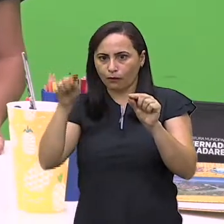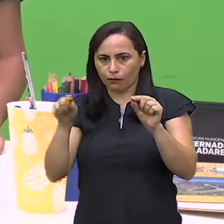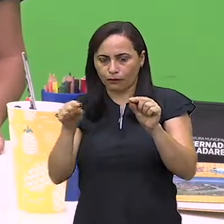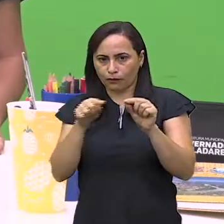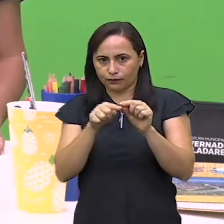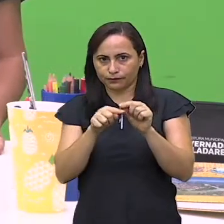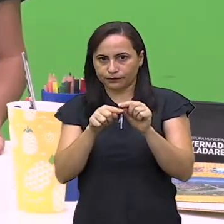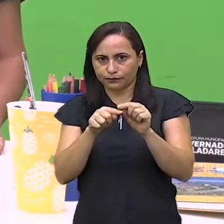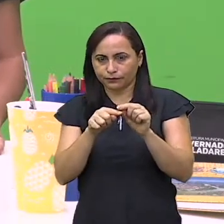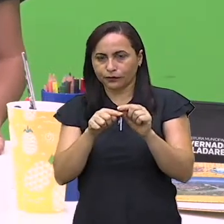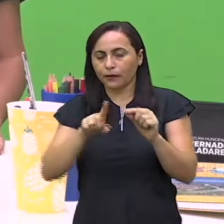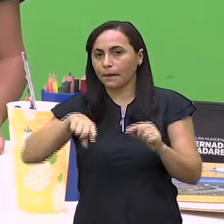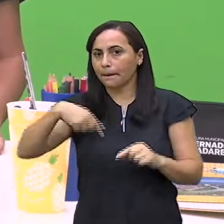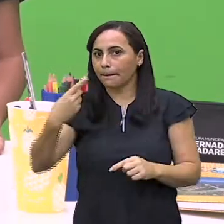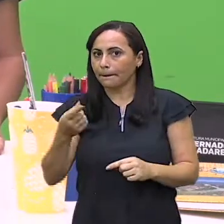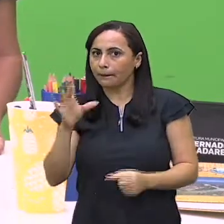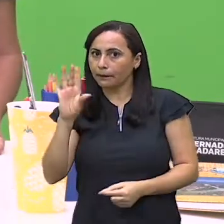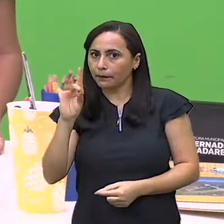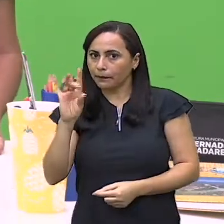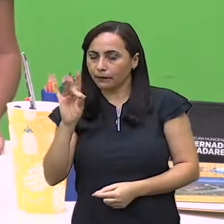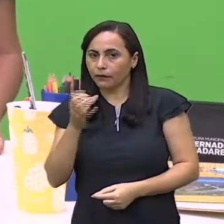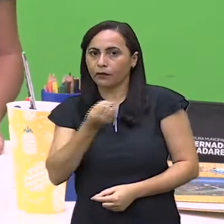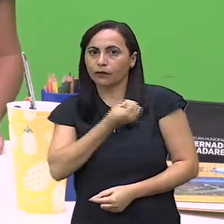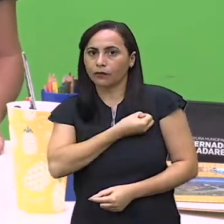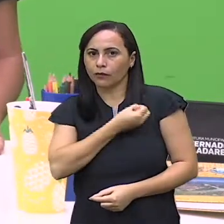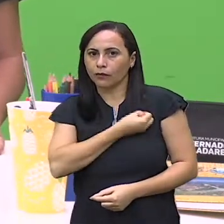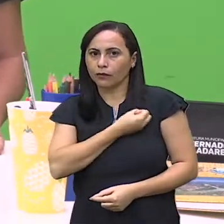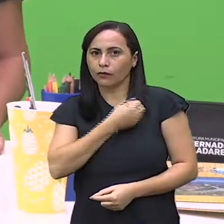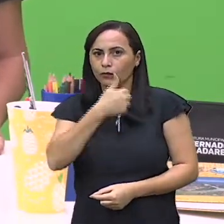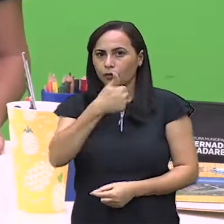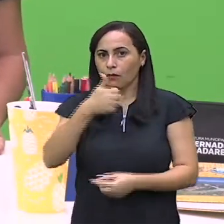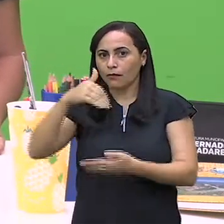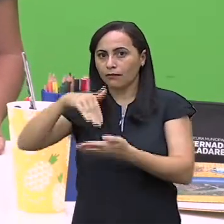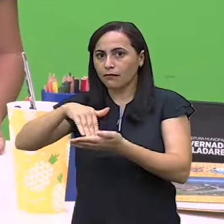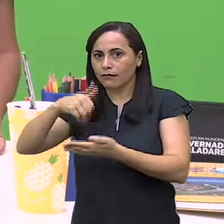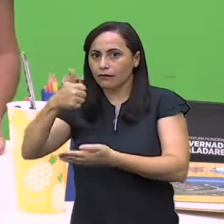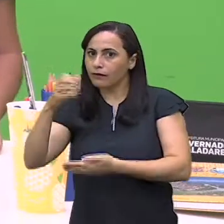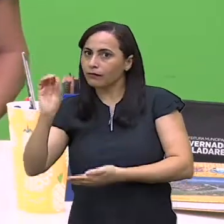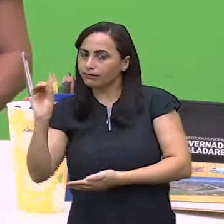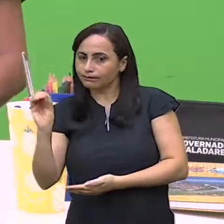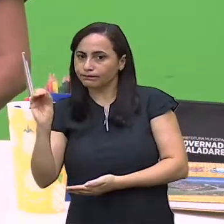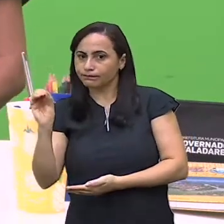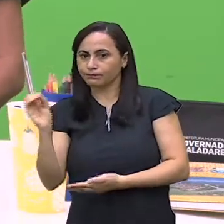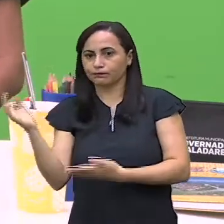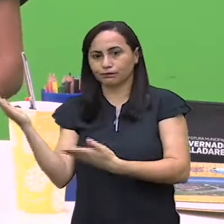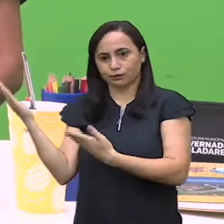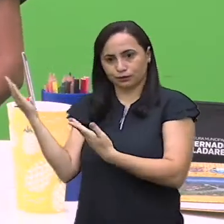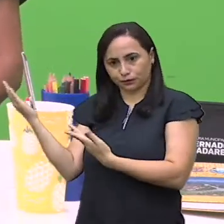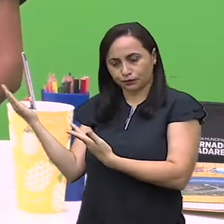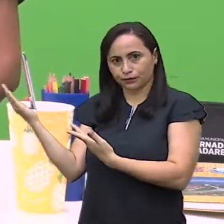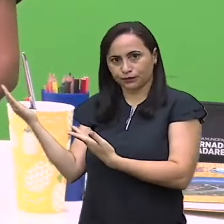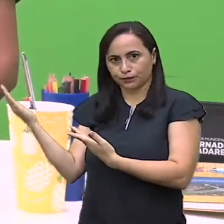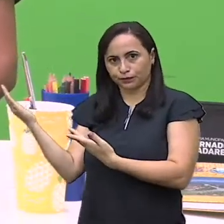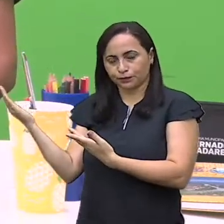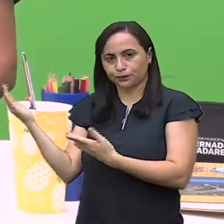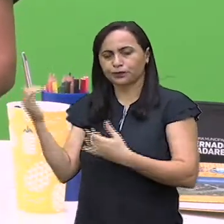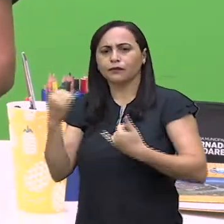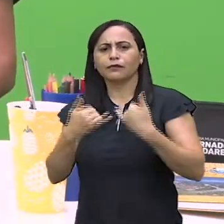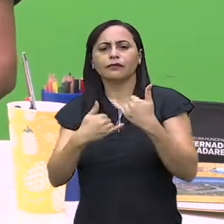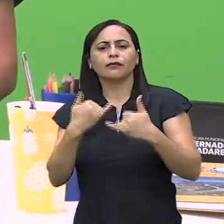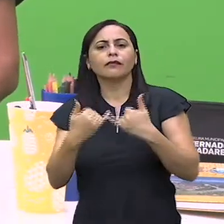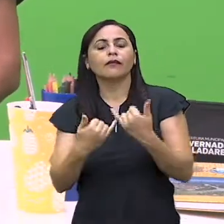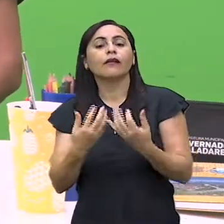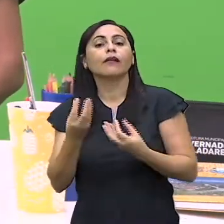a 10. Ó, estão todos aqui, ok? A brincadeira é assim, é o